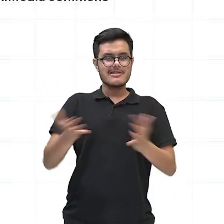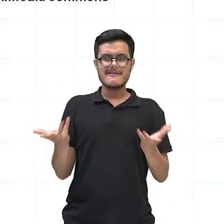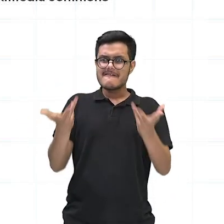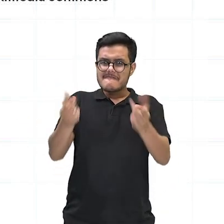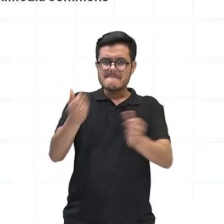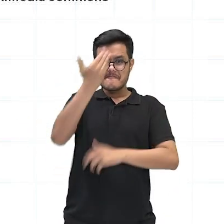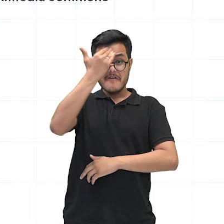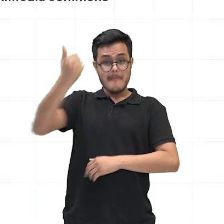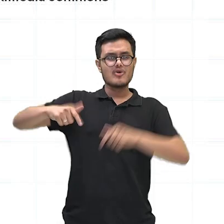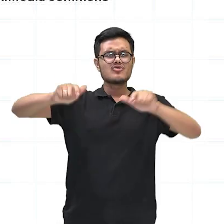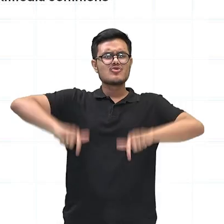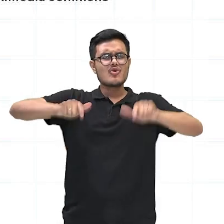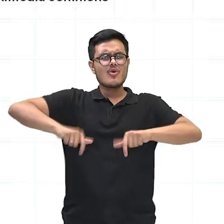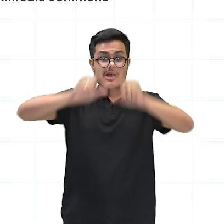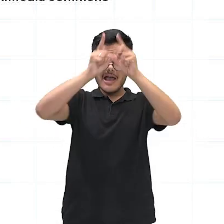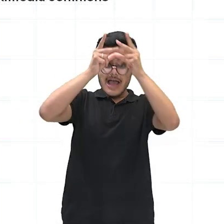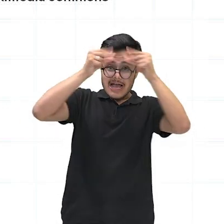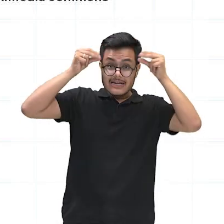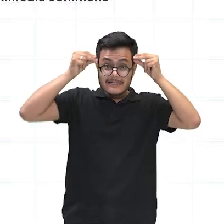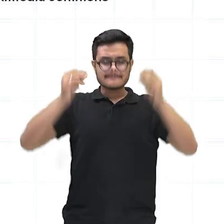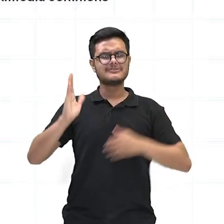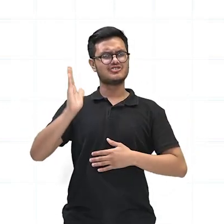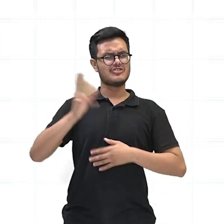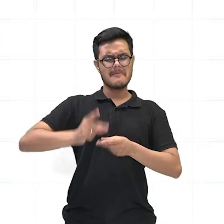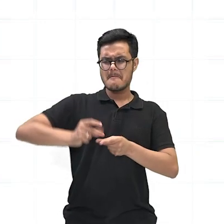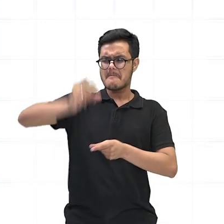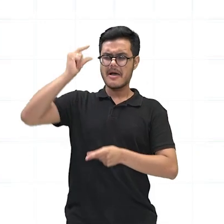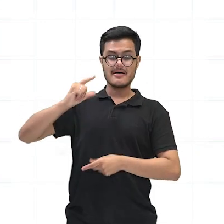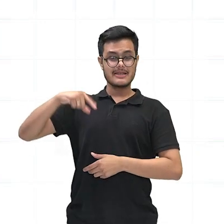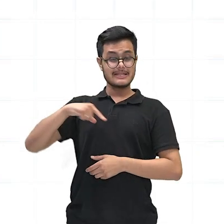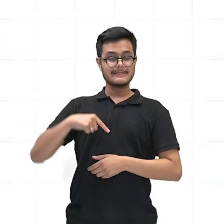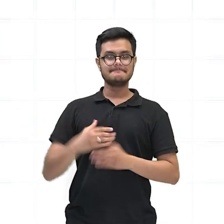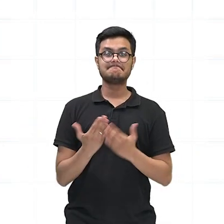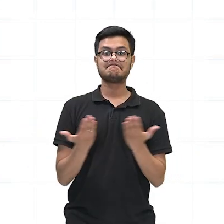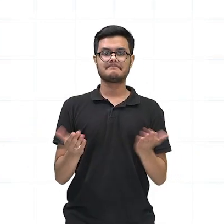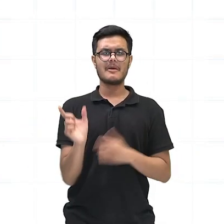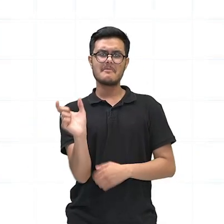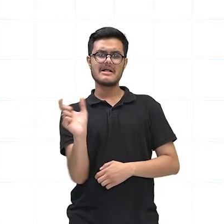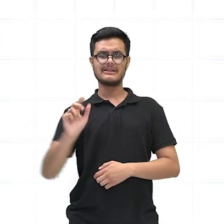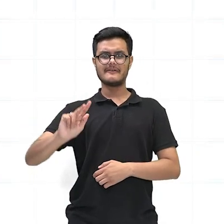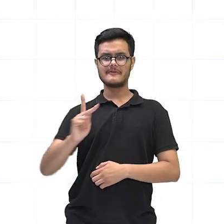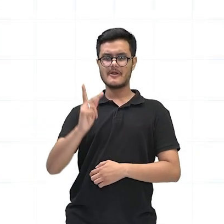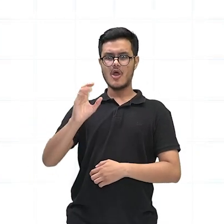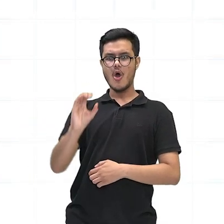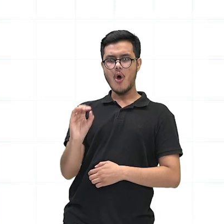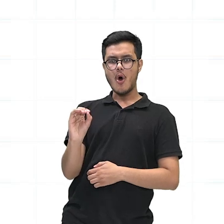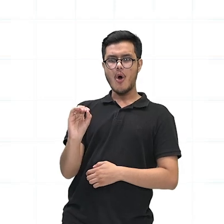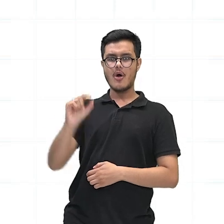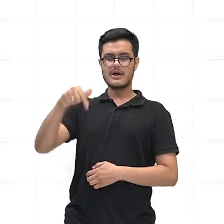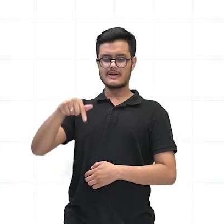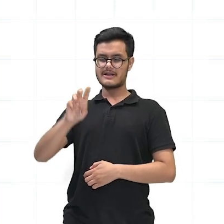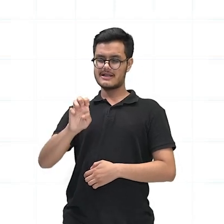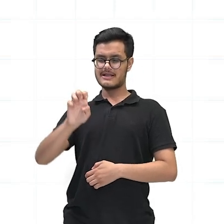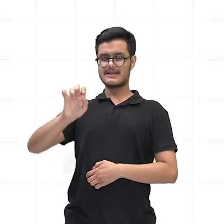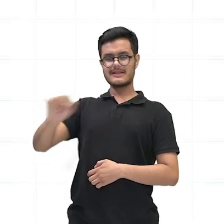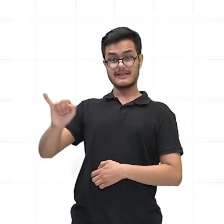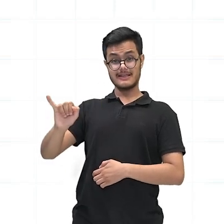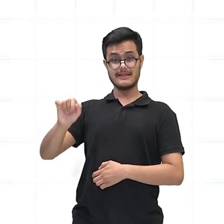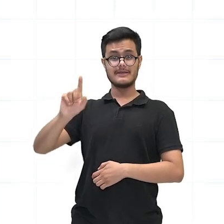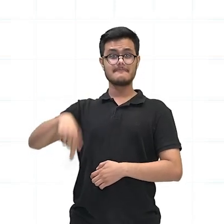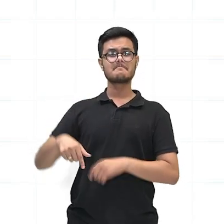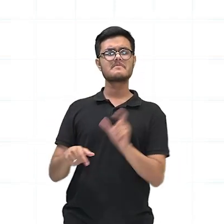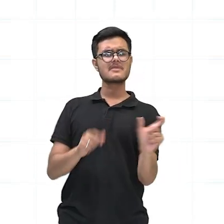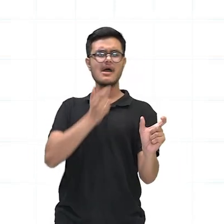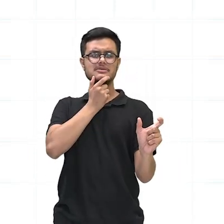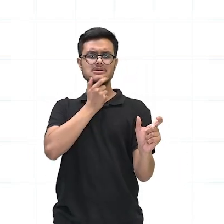que ele existe. A palavra hóquei surgiu pela primeira vez sendo a versão inglesa da